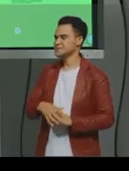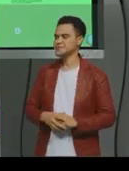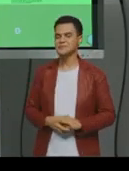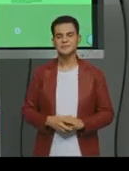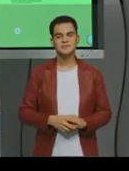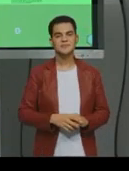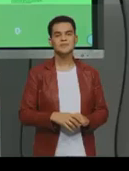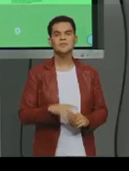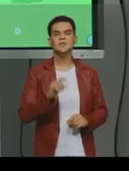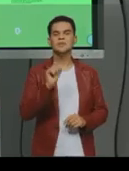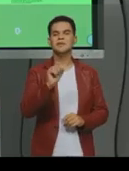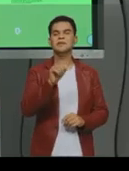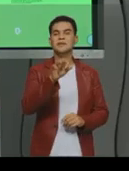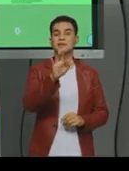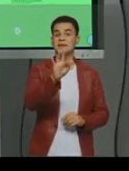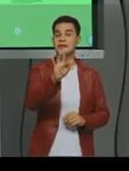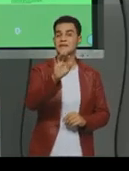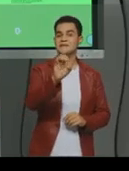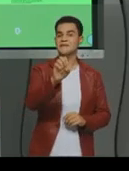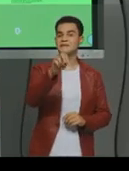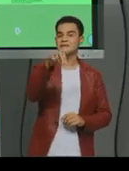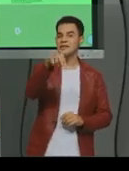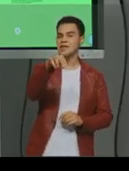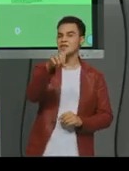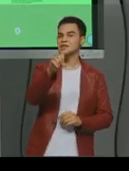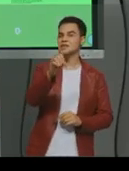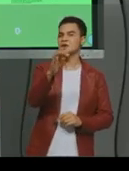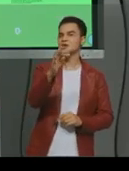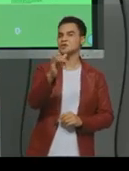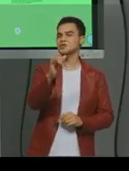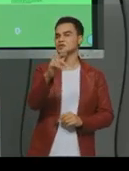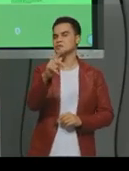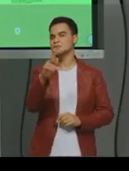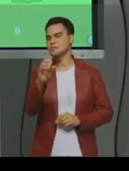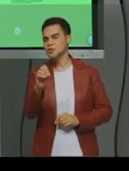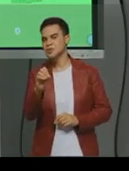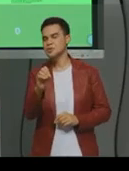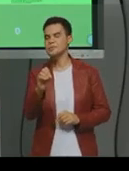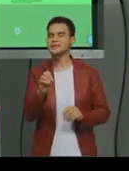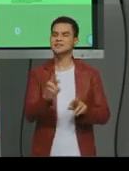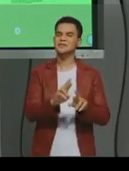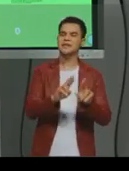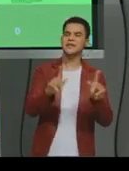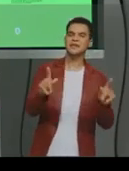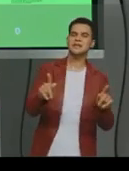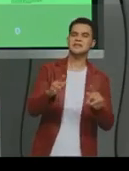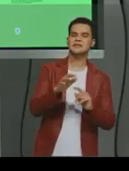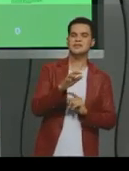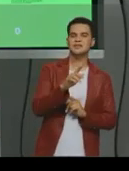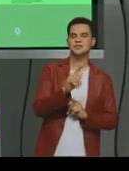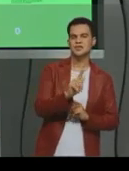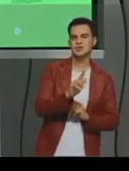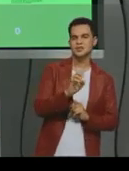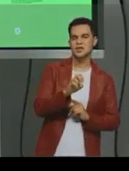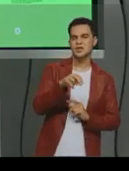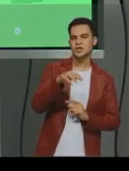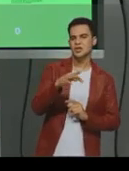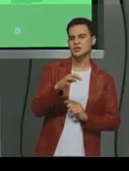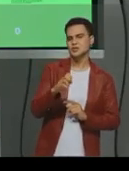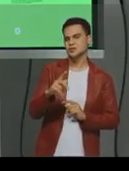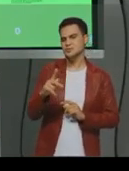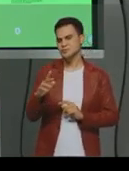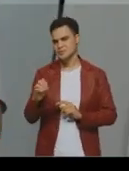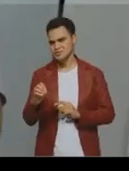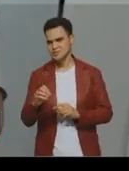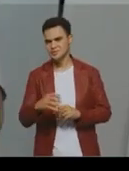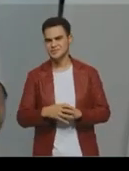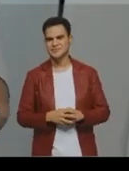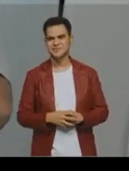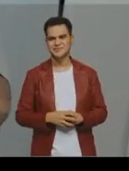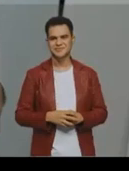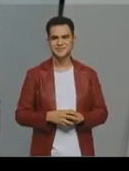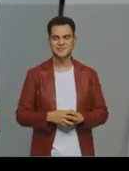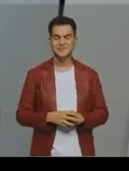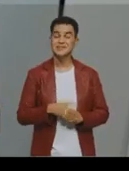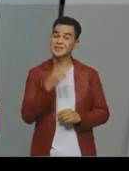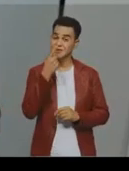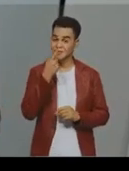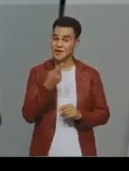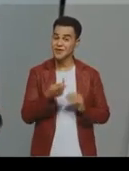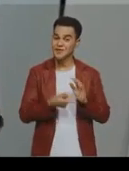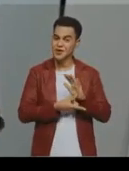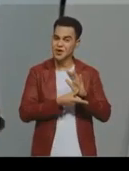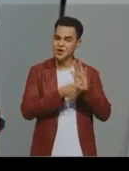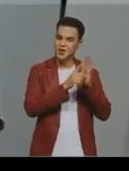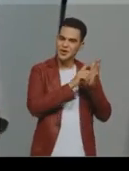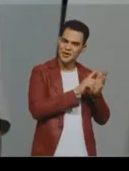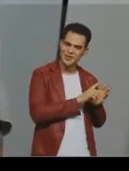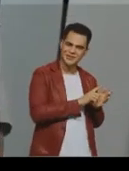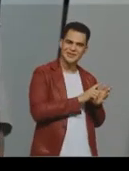é fenótipo e como saber a diferença para o genótipo? Aí voltamos um pouquinho no assunto que a gente tocou aqui um pouco, né, professor Vinícius?